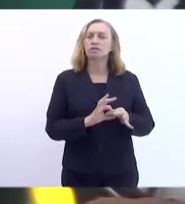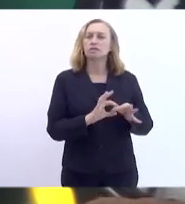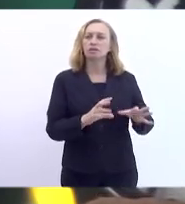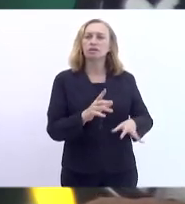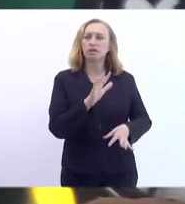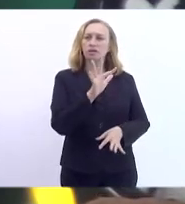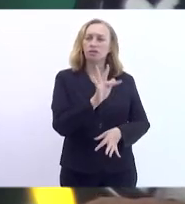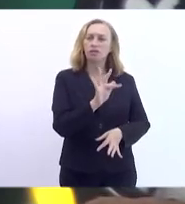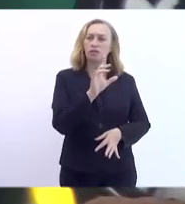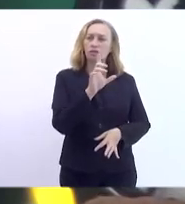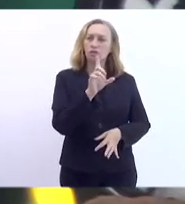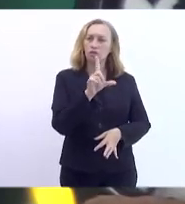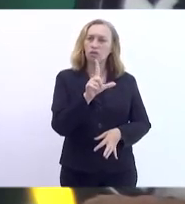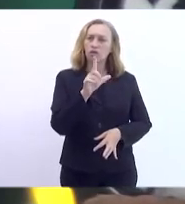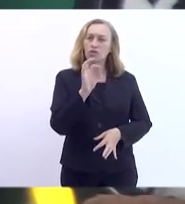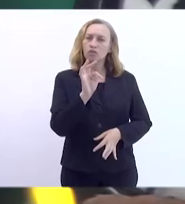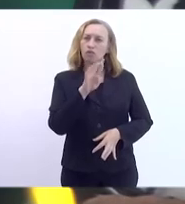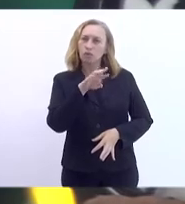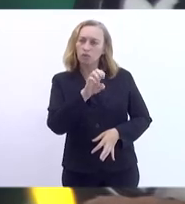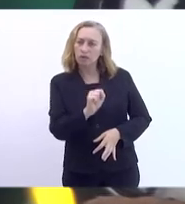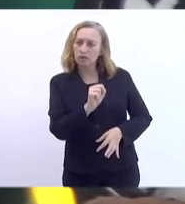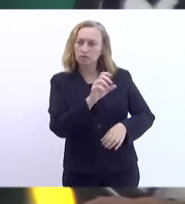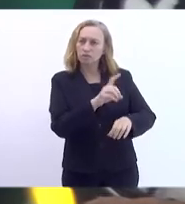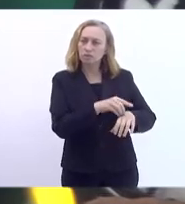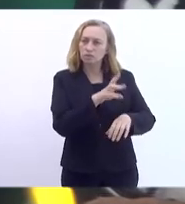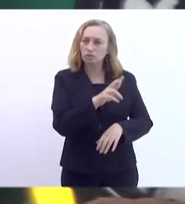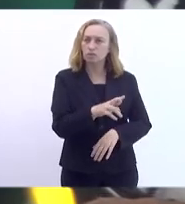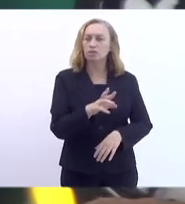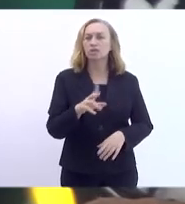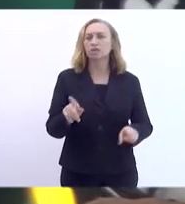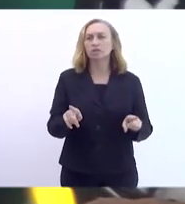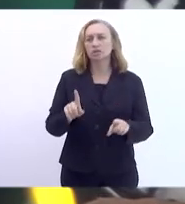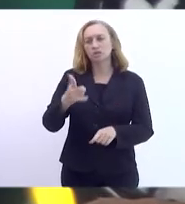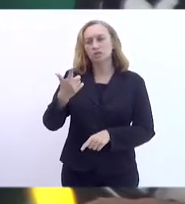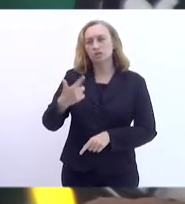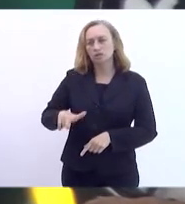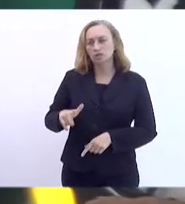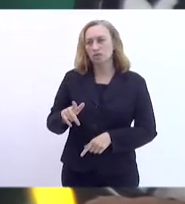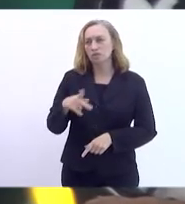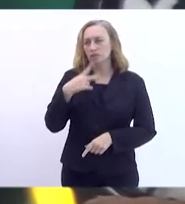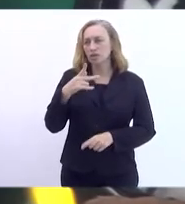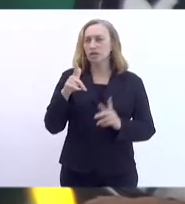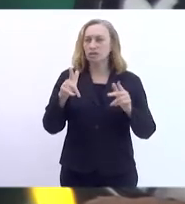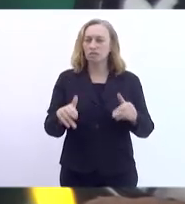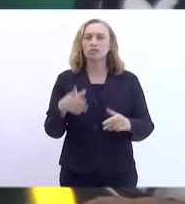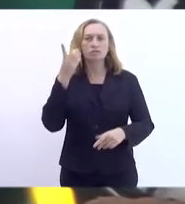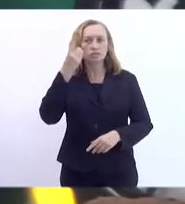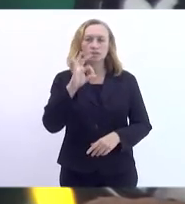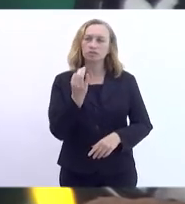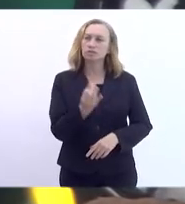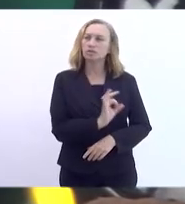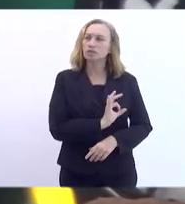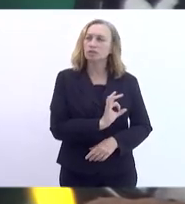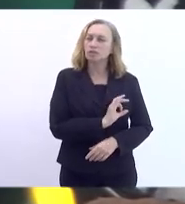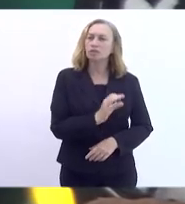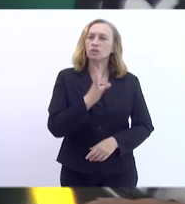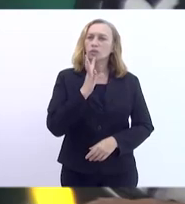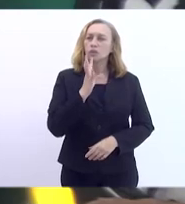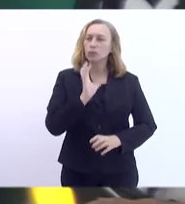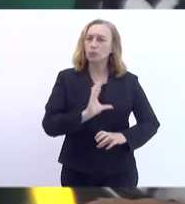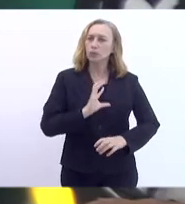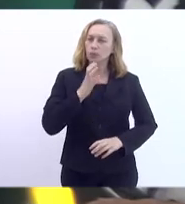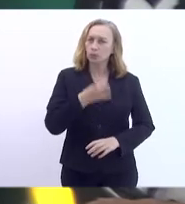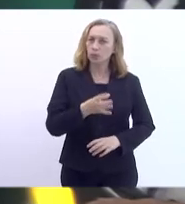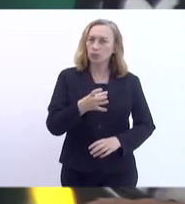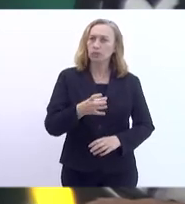Flores E mais uma vez referendando que a Doutora Marta Rocha deputada Martha Rocha fala é o primeiro lugar reconhecer a